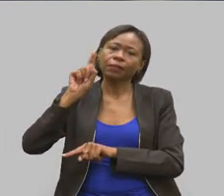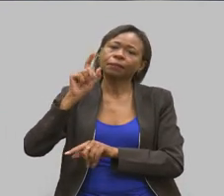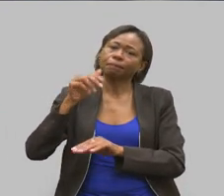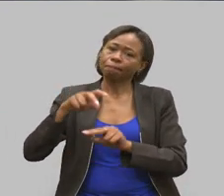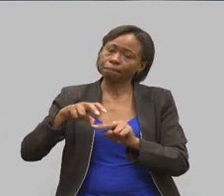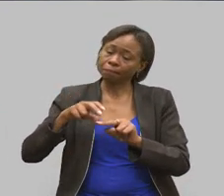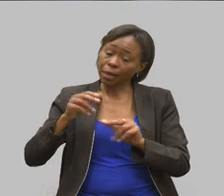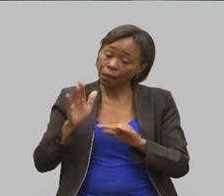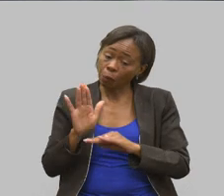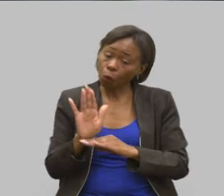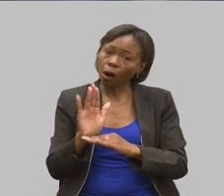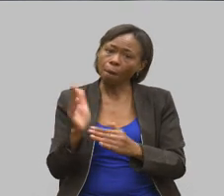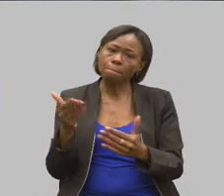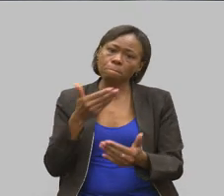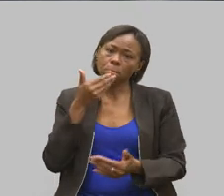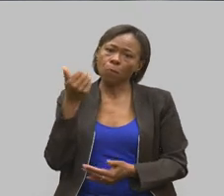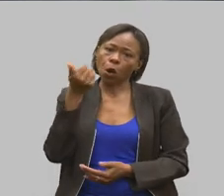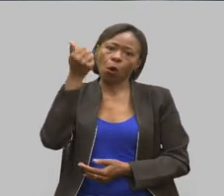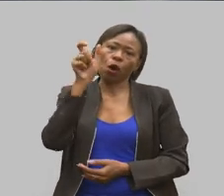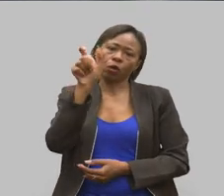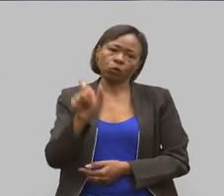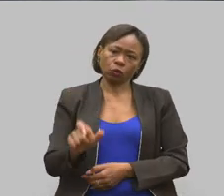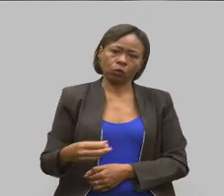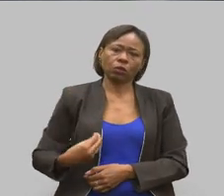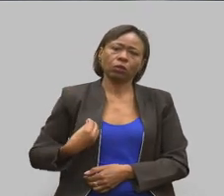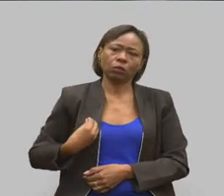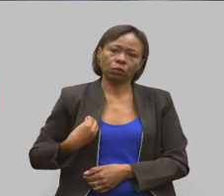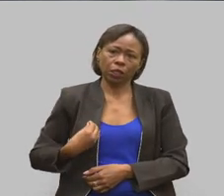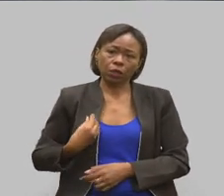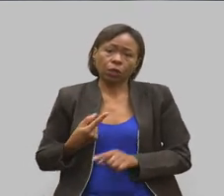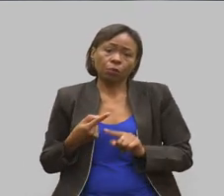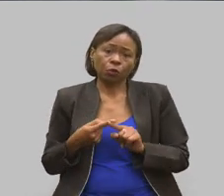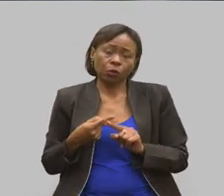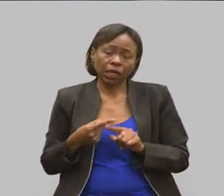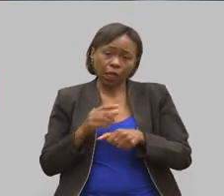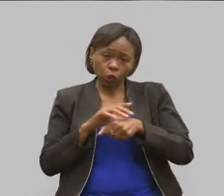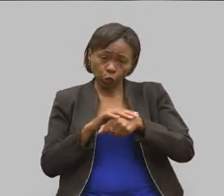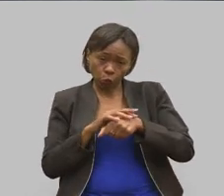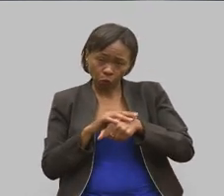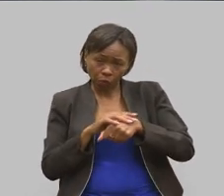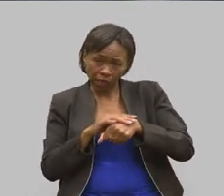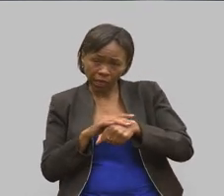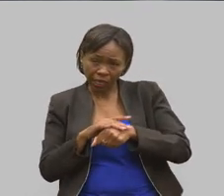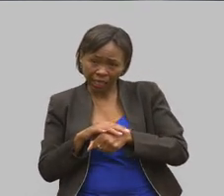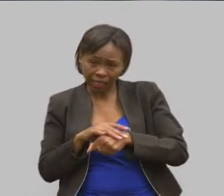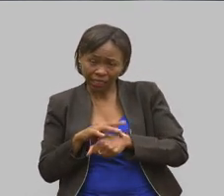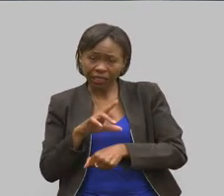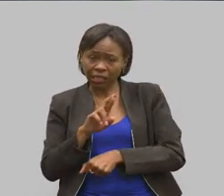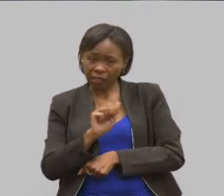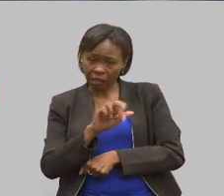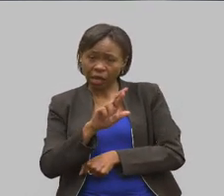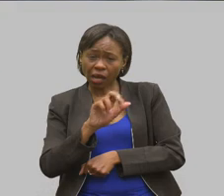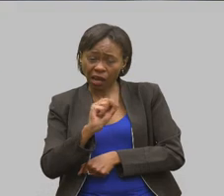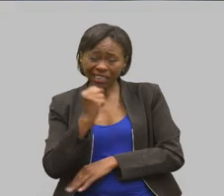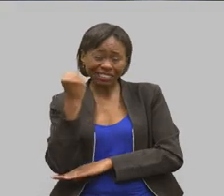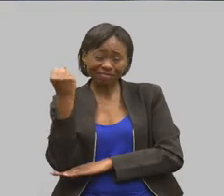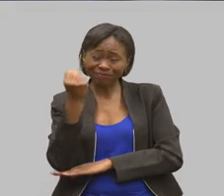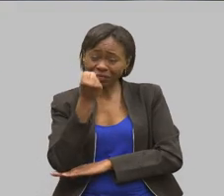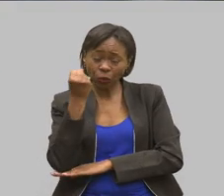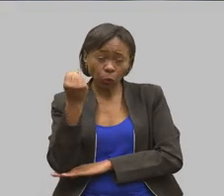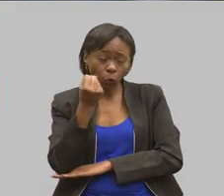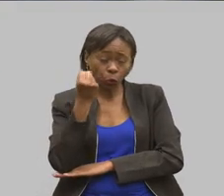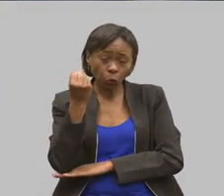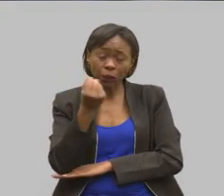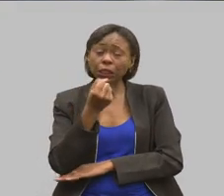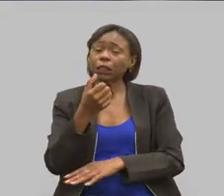pessoas e as doenças raras como nós dissemos são deformidades de alta complexidade precisa ter